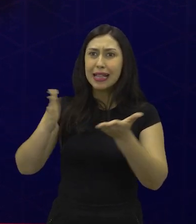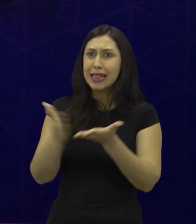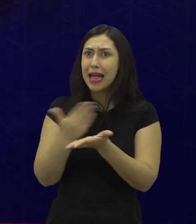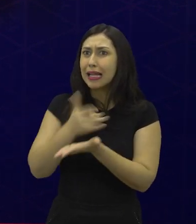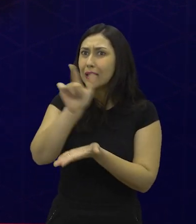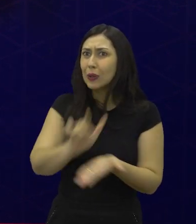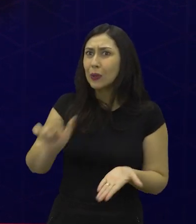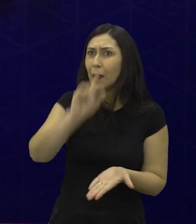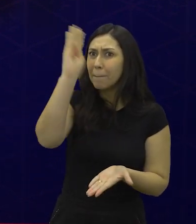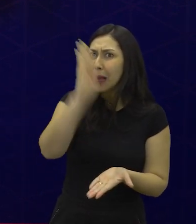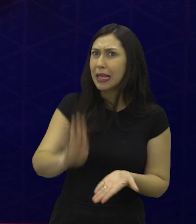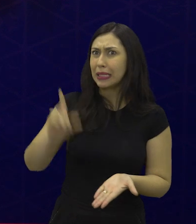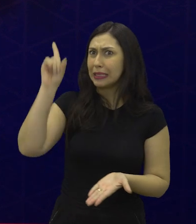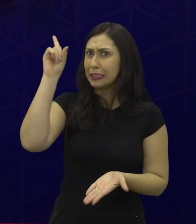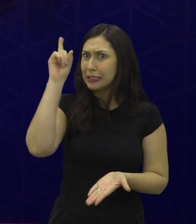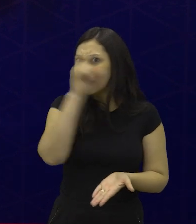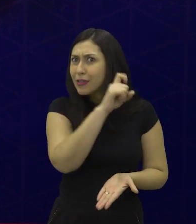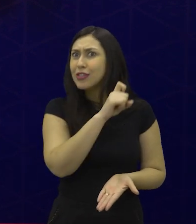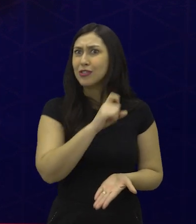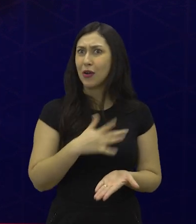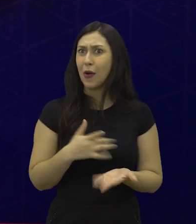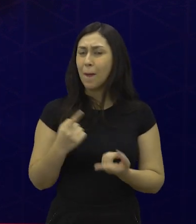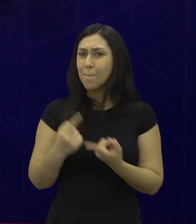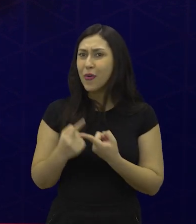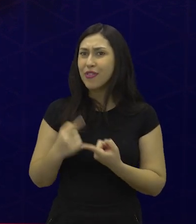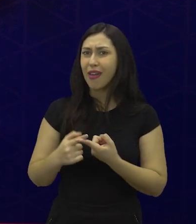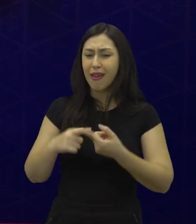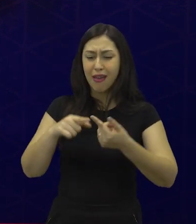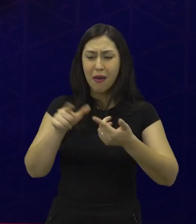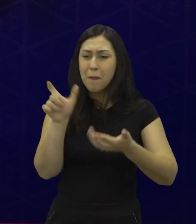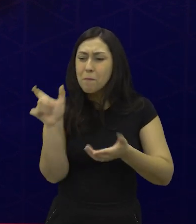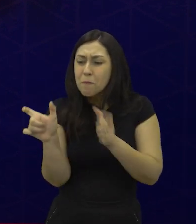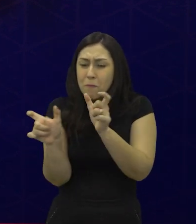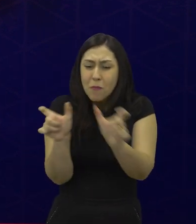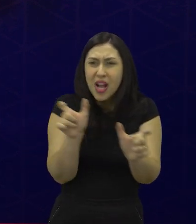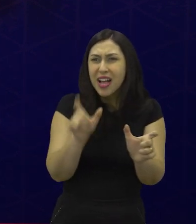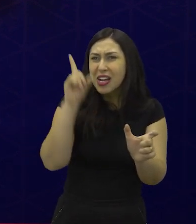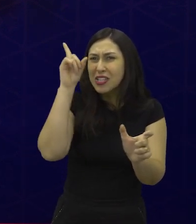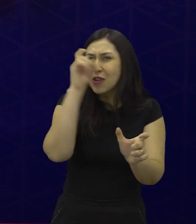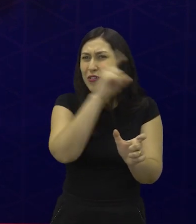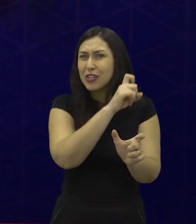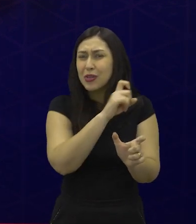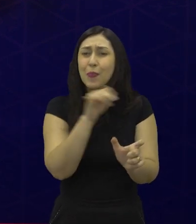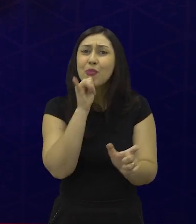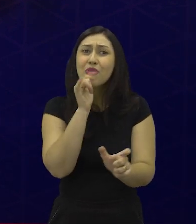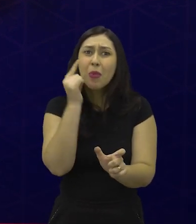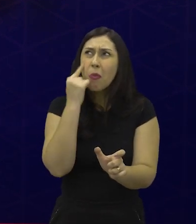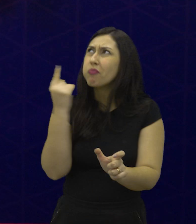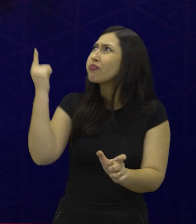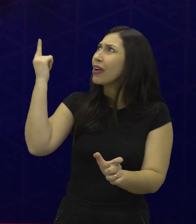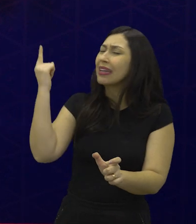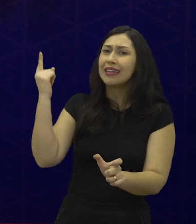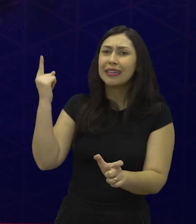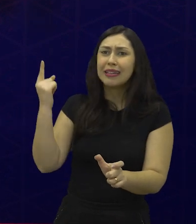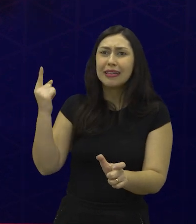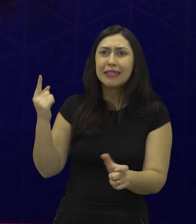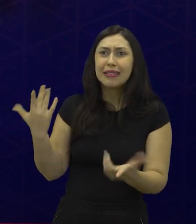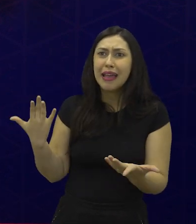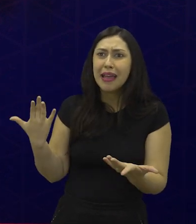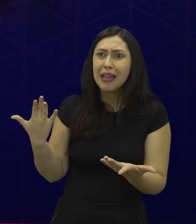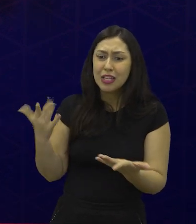muito difícil de ler, porque é um português mais antigo, enfim, adolescente, lendo Iracema, que metade em